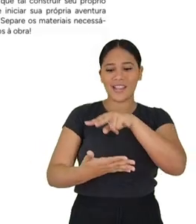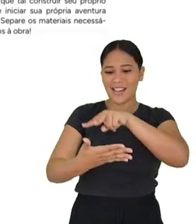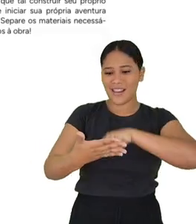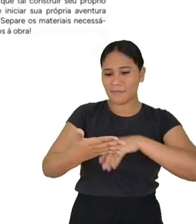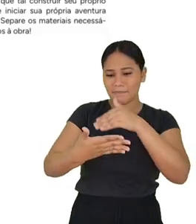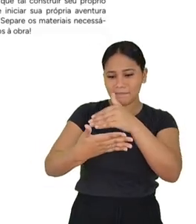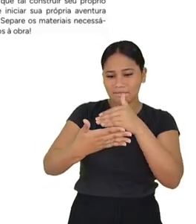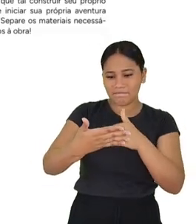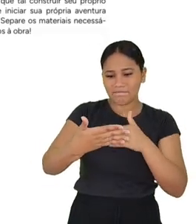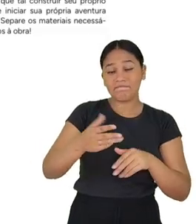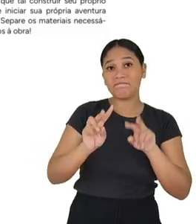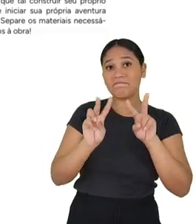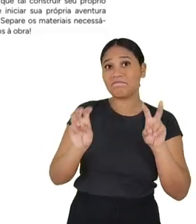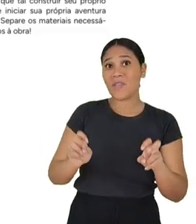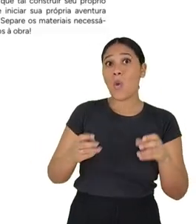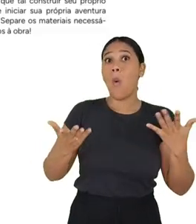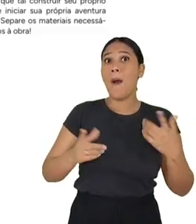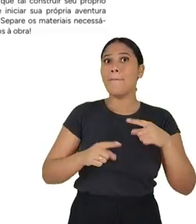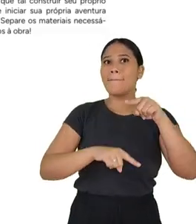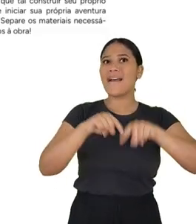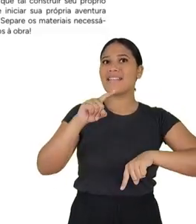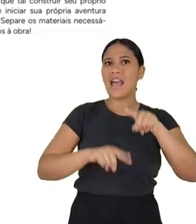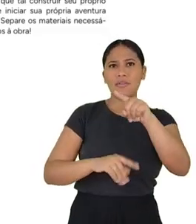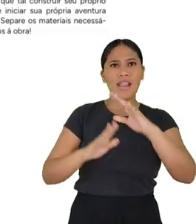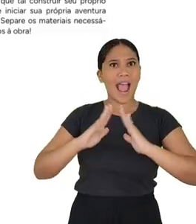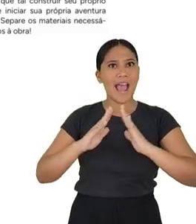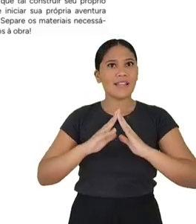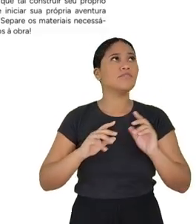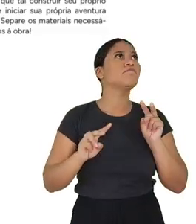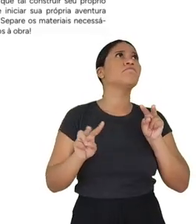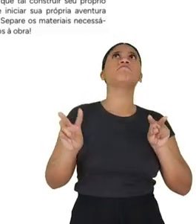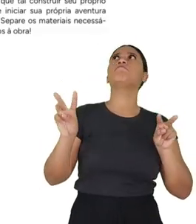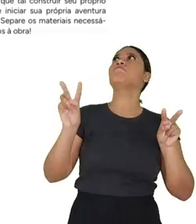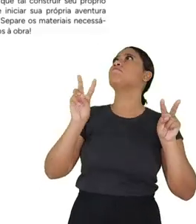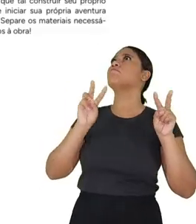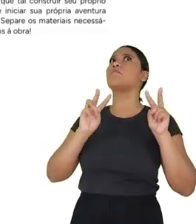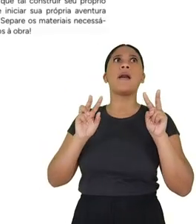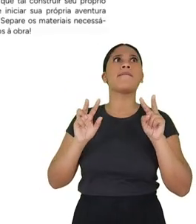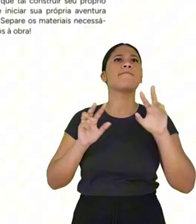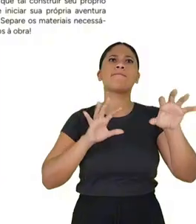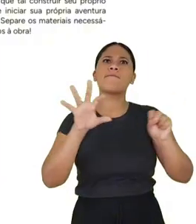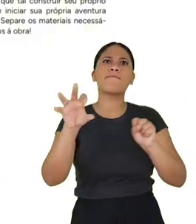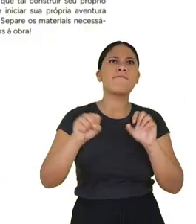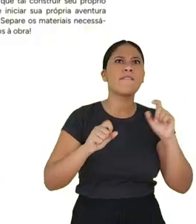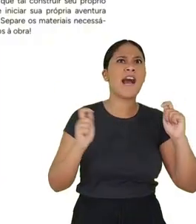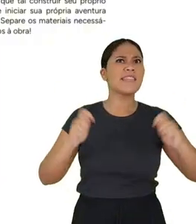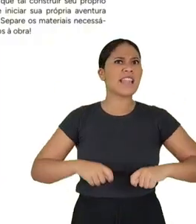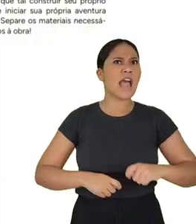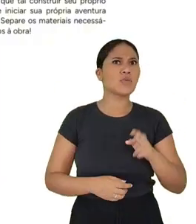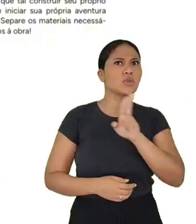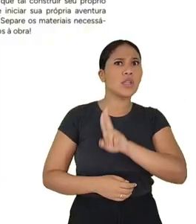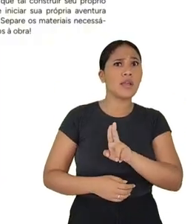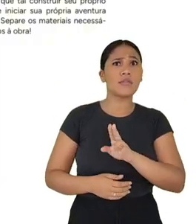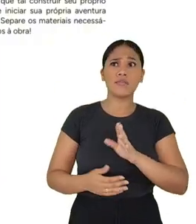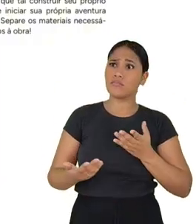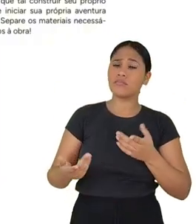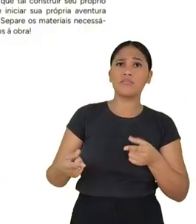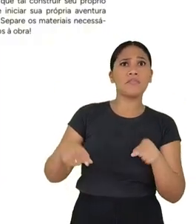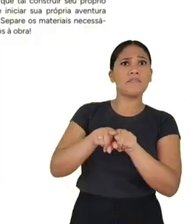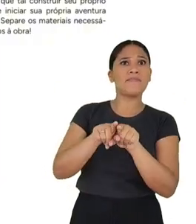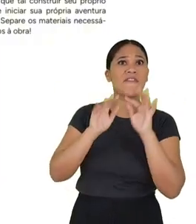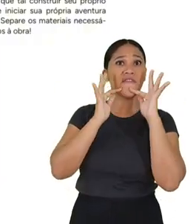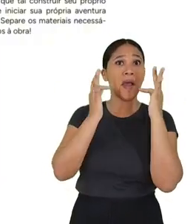necessário. Leia sobre os temas dos projetos propostos. Verifique quais materiais você tem em sua casa e o que pode ser